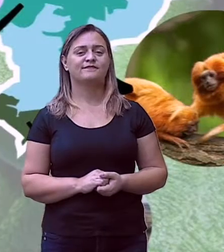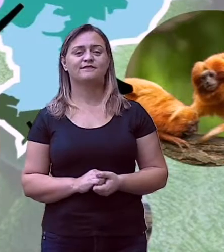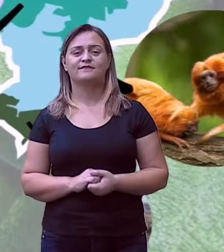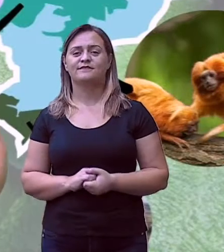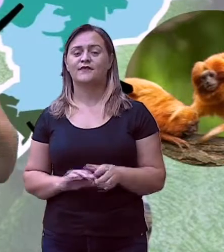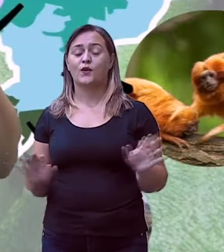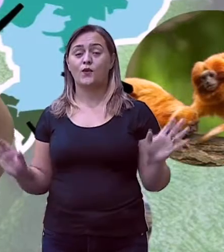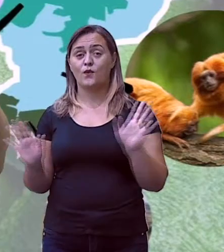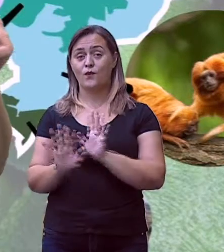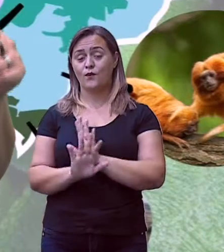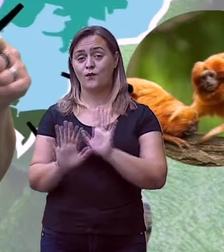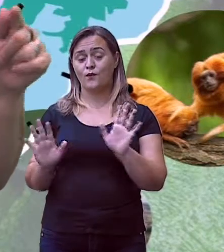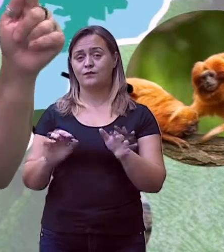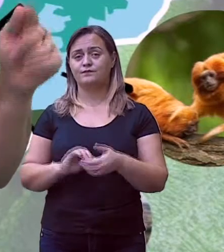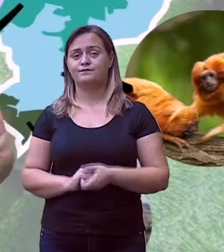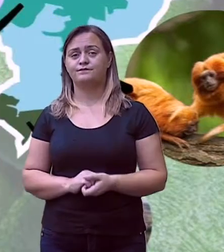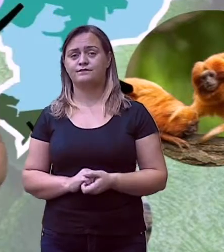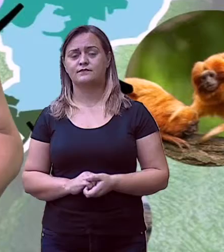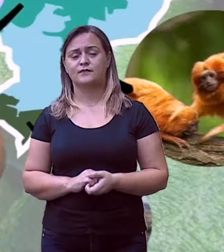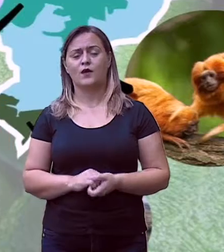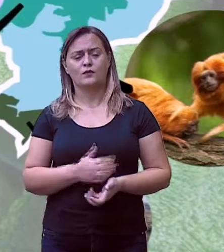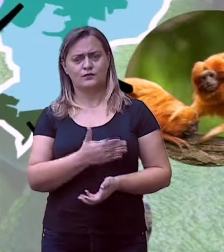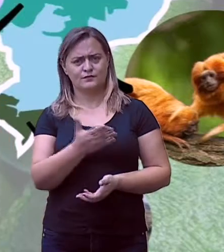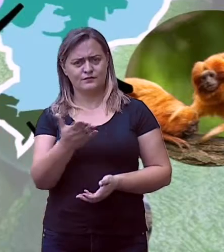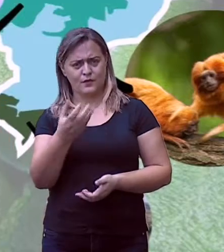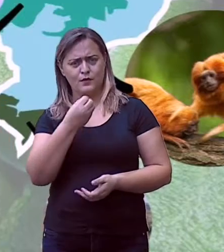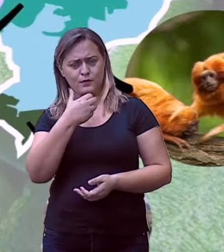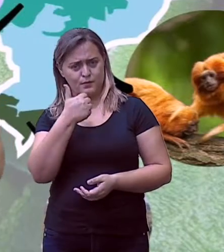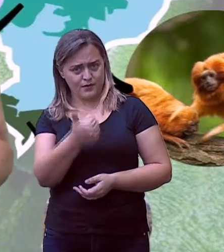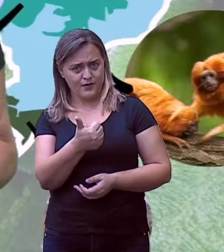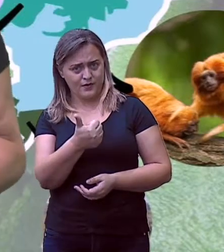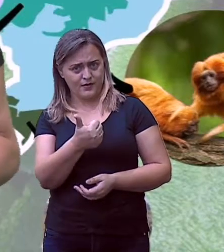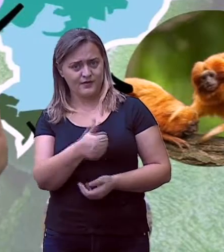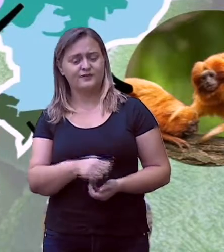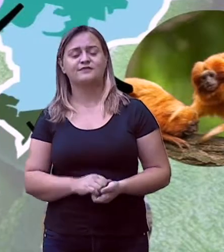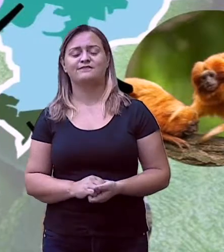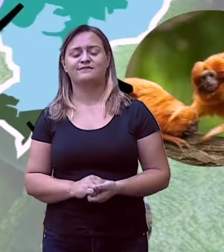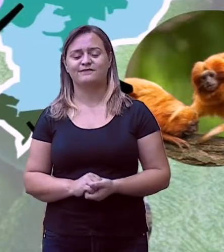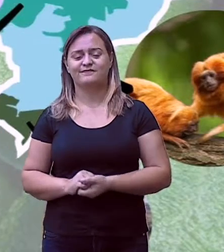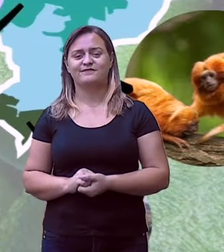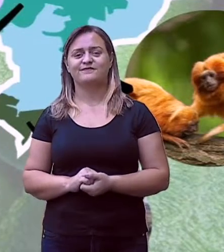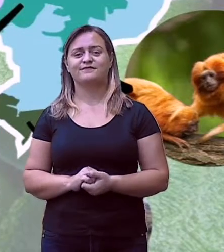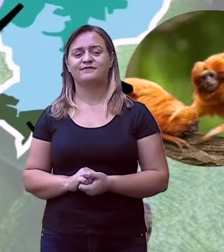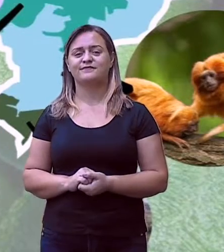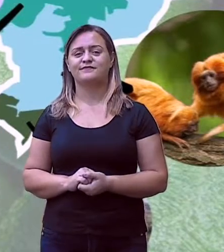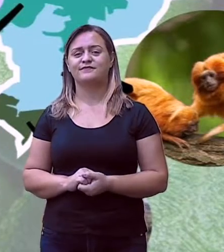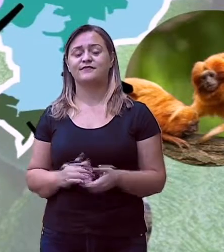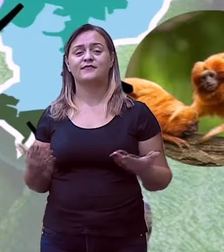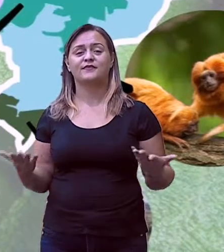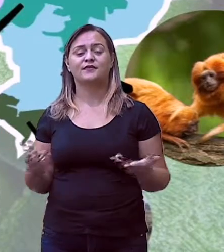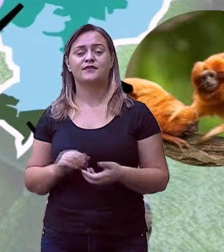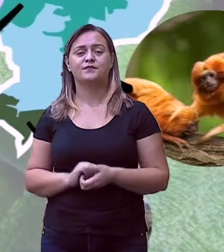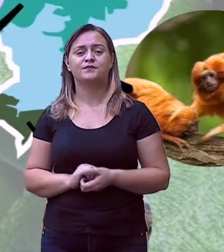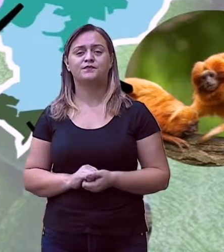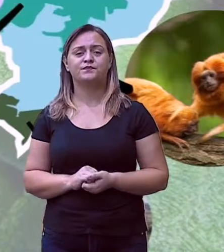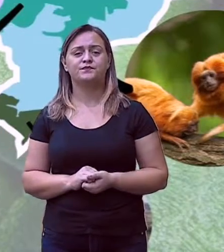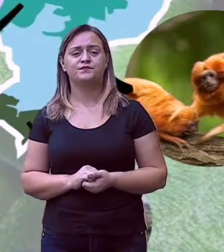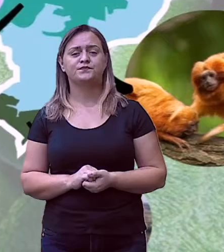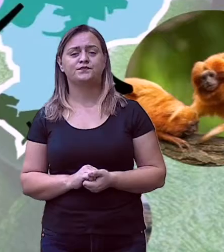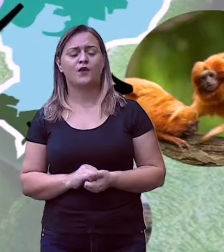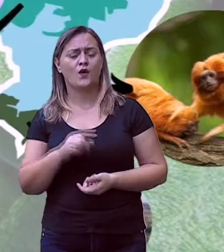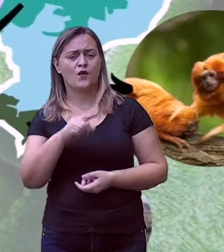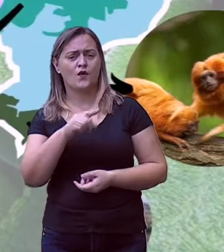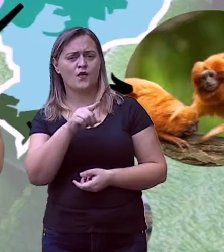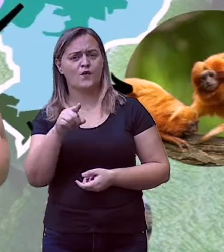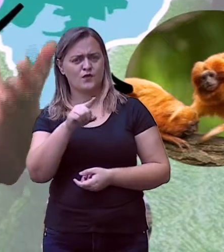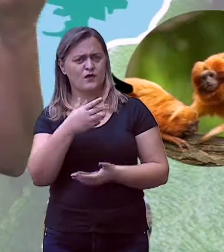Olá! Espero que vocês estejam muito bem. E aí, como é que tem sido os dias? Vocês